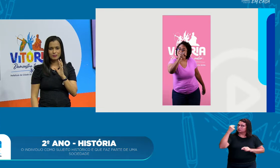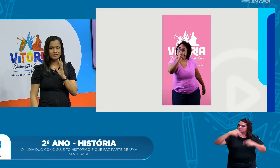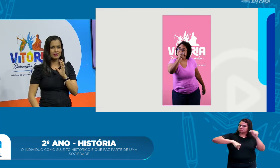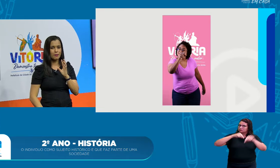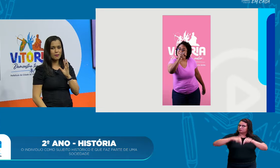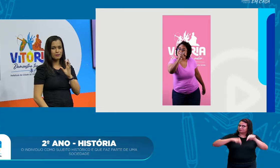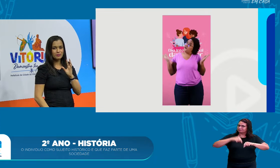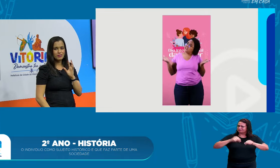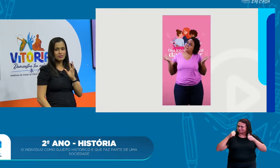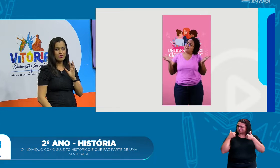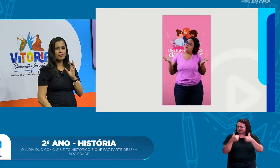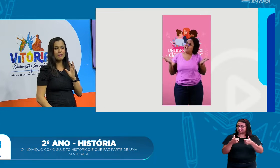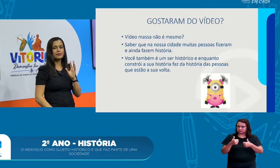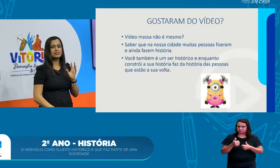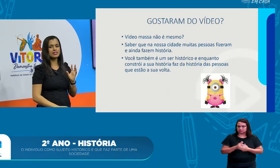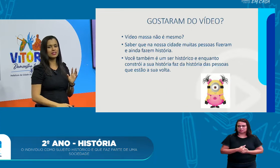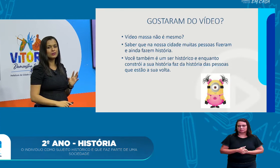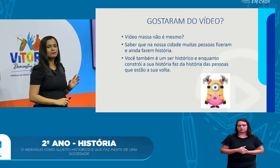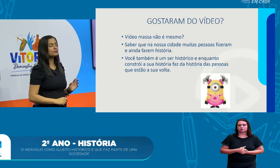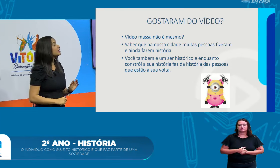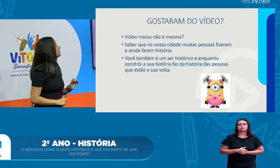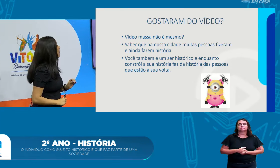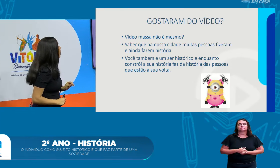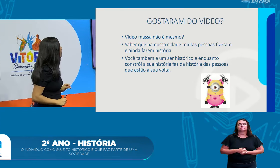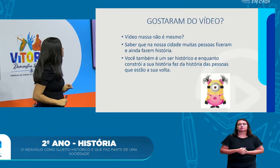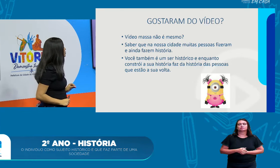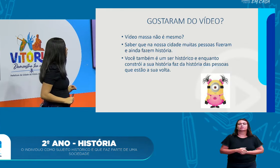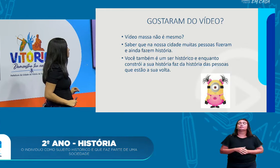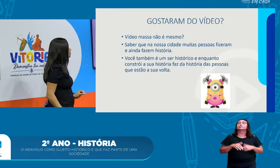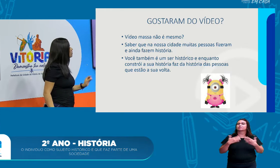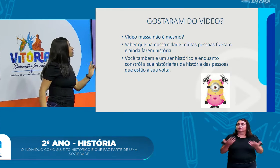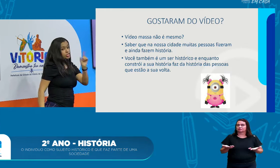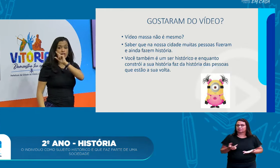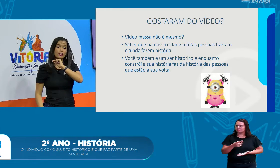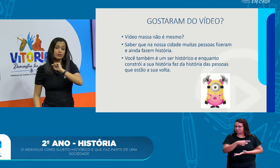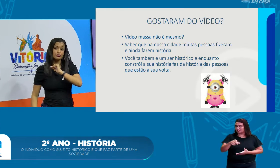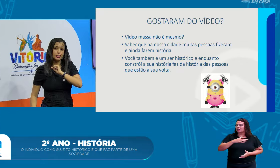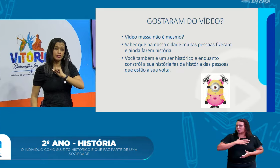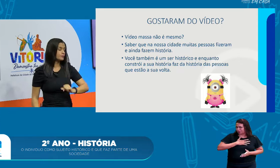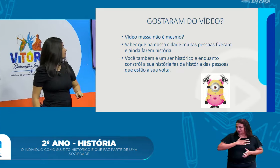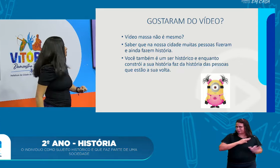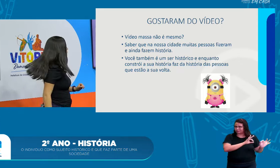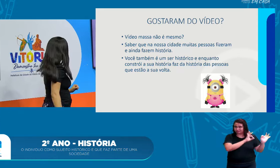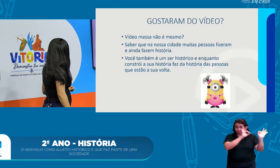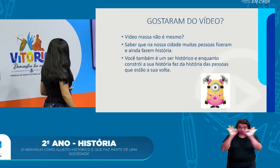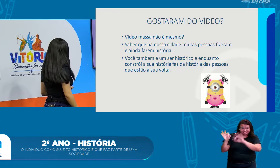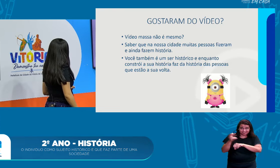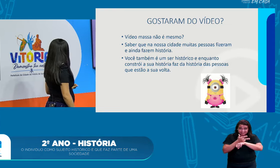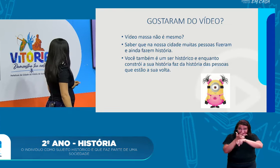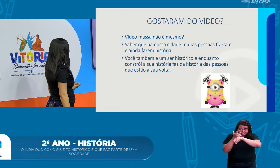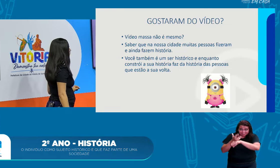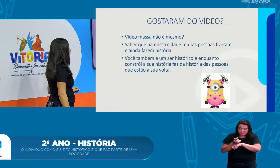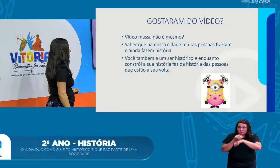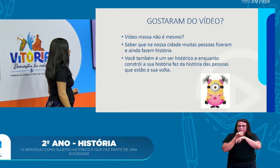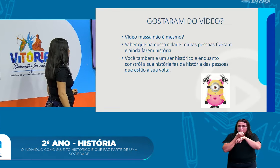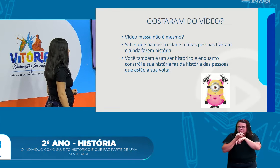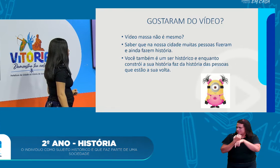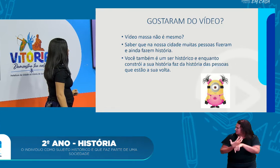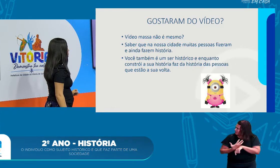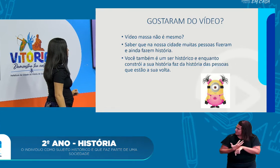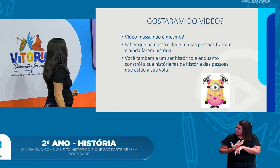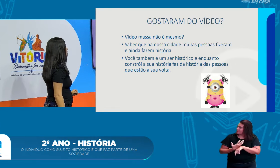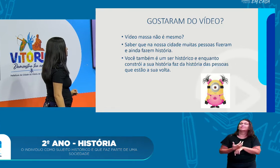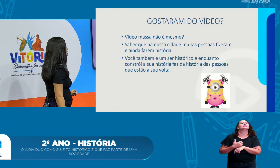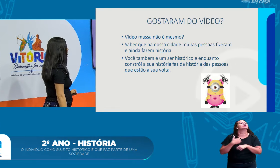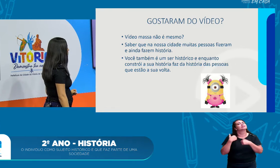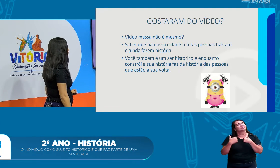Antão. Tá bom? Vamos lá, prosseguindo. Olha só, gostaram do vídeo? Vídeo massa, não é